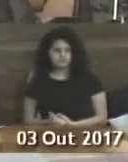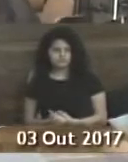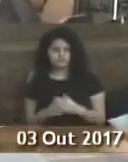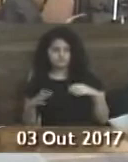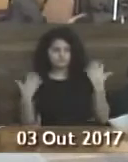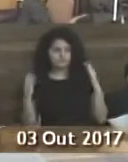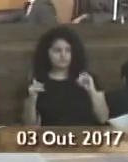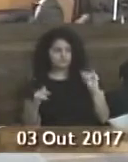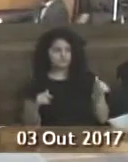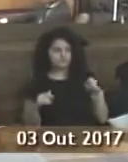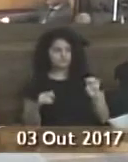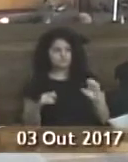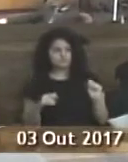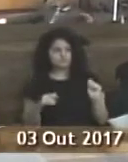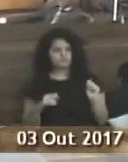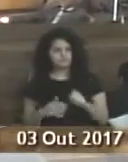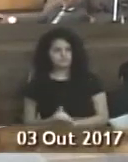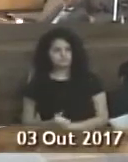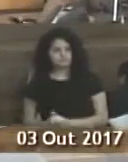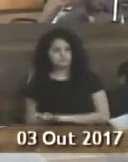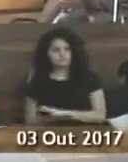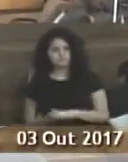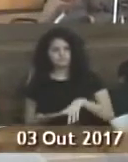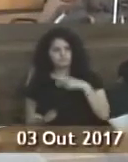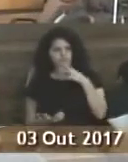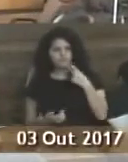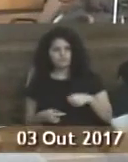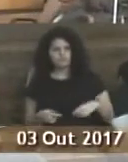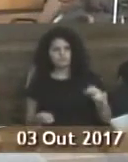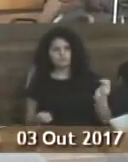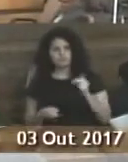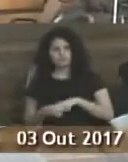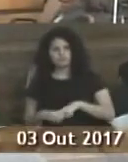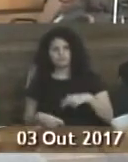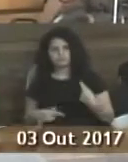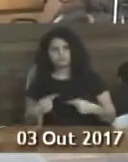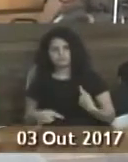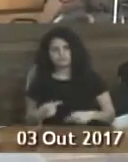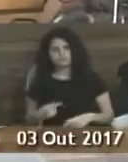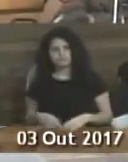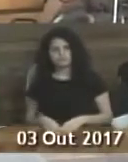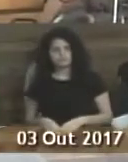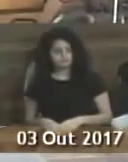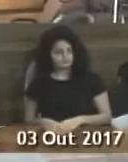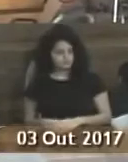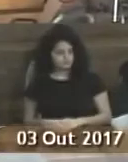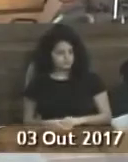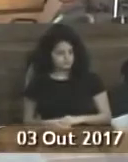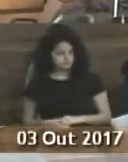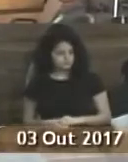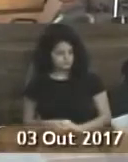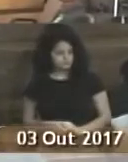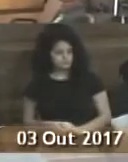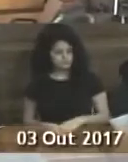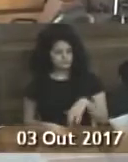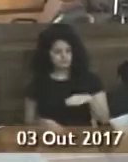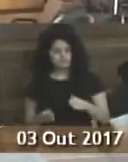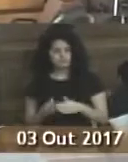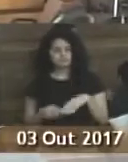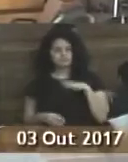parabéns. Perfeito. Pela iniciativa. Não havendo mais oradores, colocar em discussão e votação os requerimentos verbais que solicitarão regime de urgência.